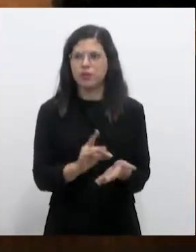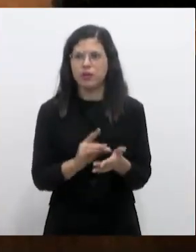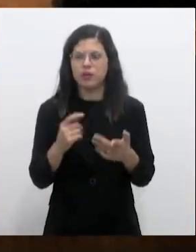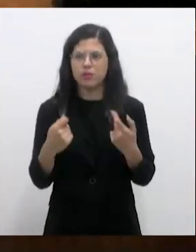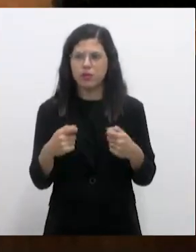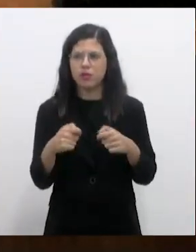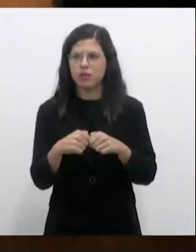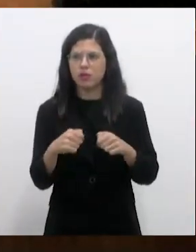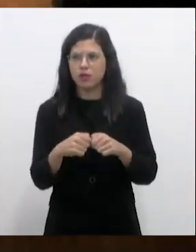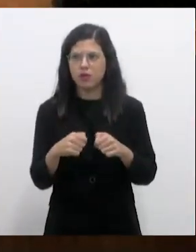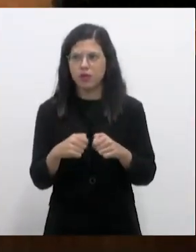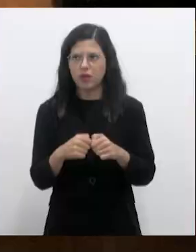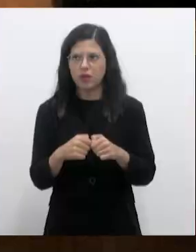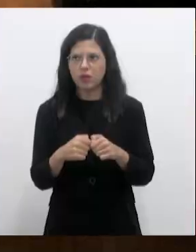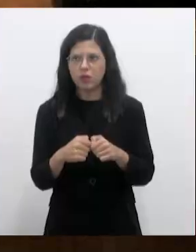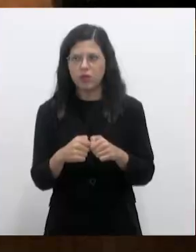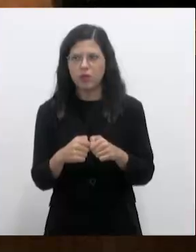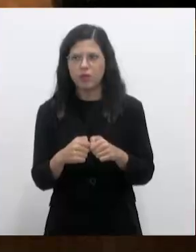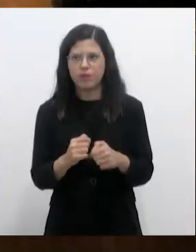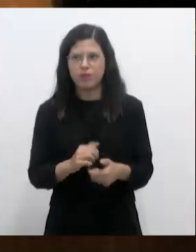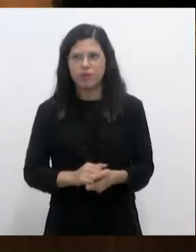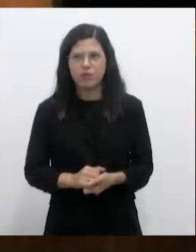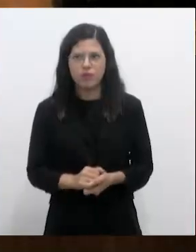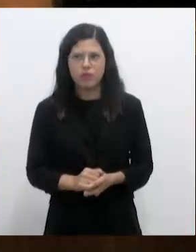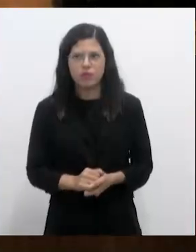feito em